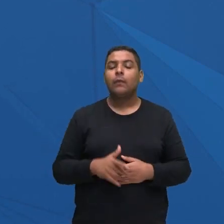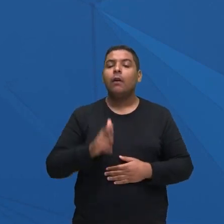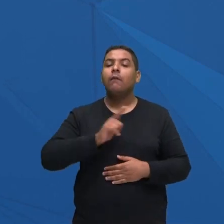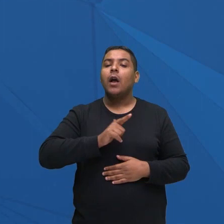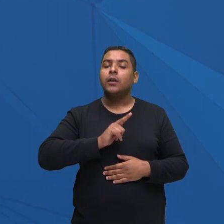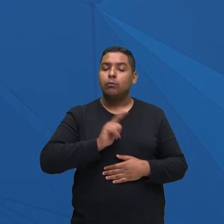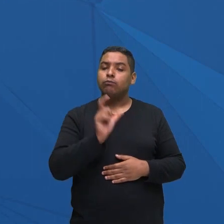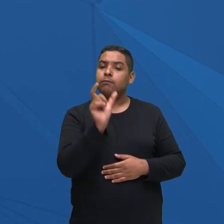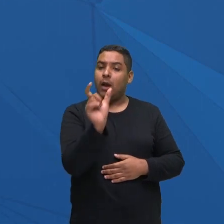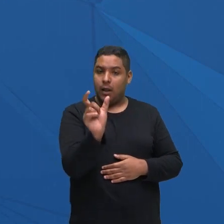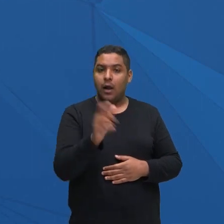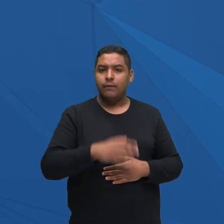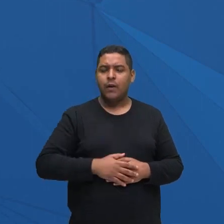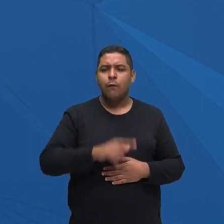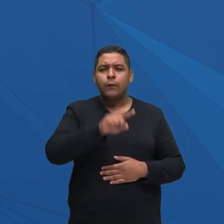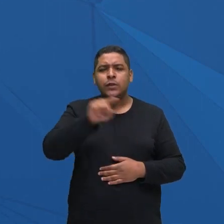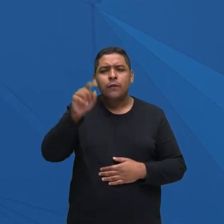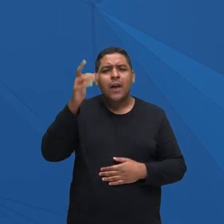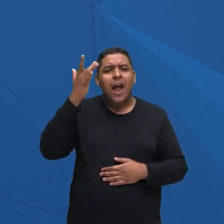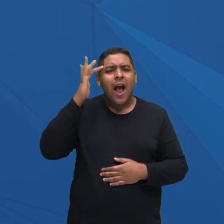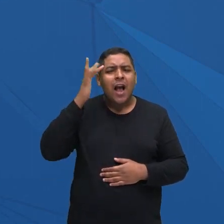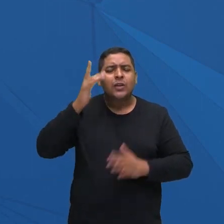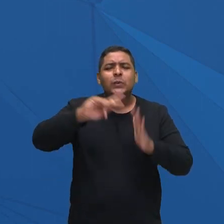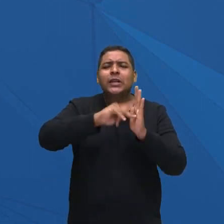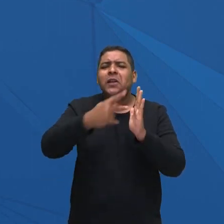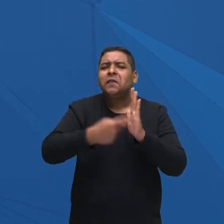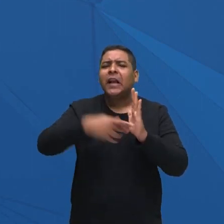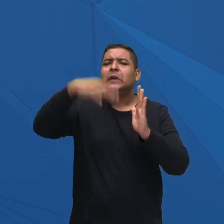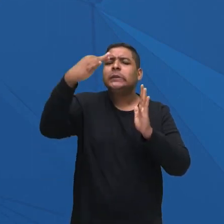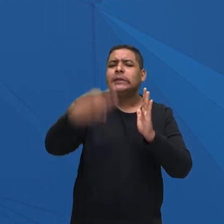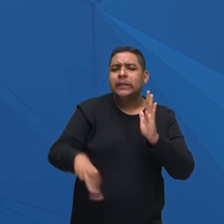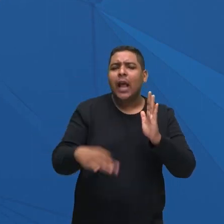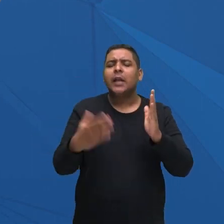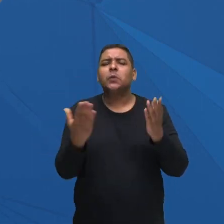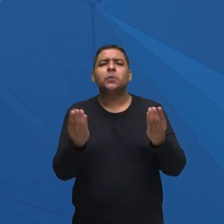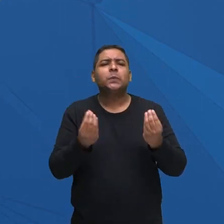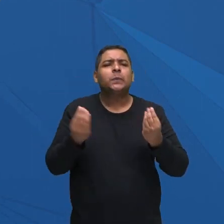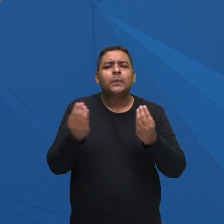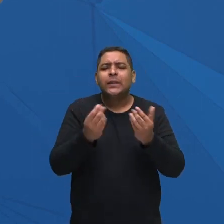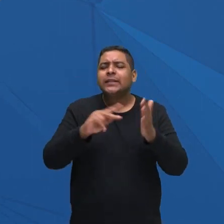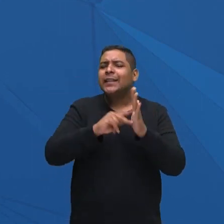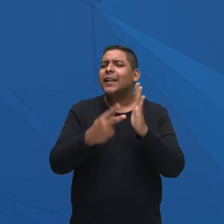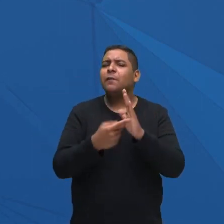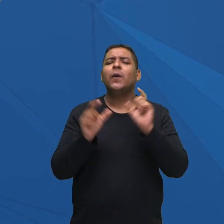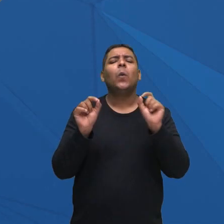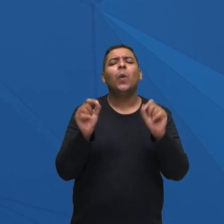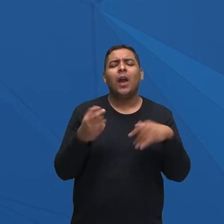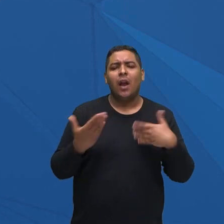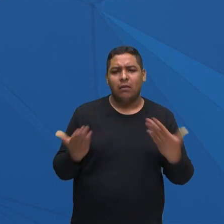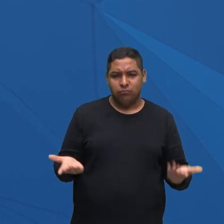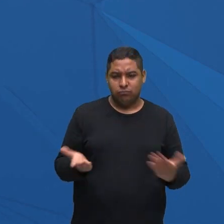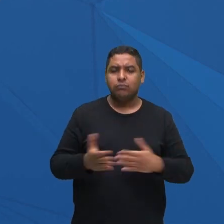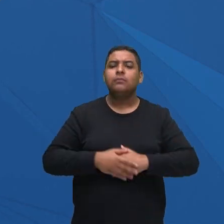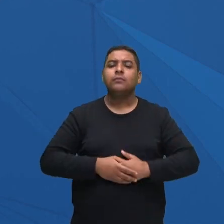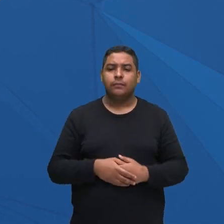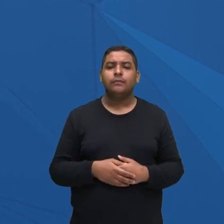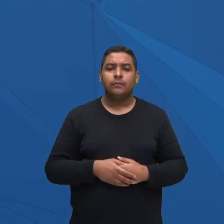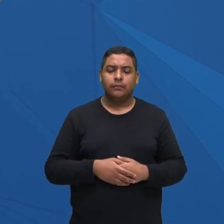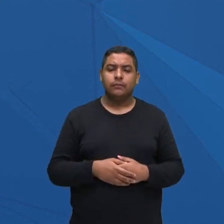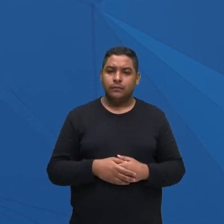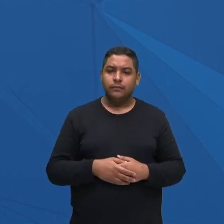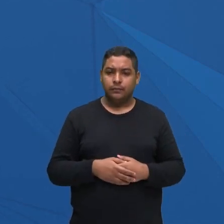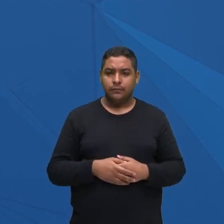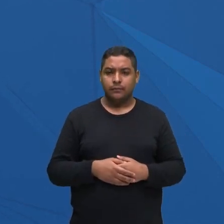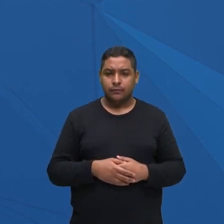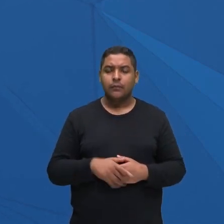vocês e vocês vão ter que achar o que é o significado, né? Ali o que ele significa, qual é a variação, mas ali o sinônimo que representa